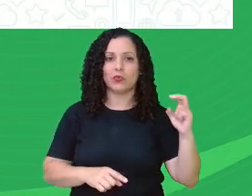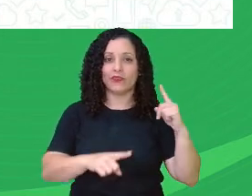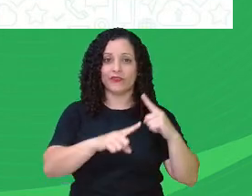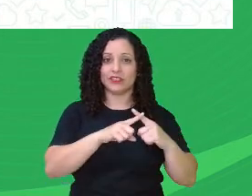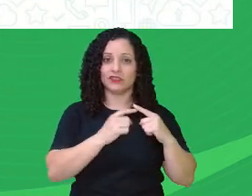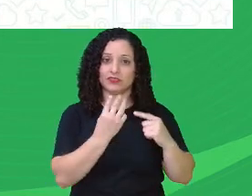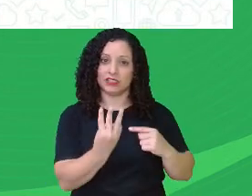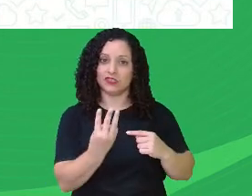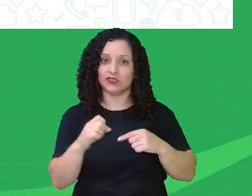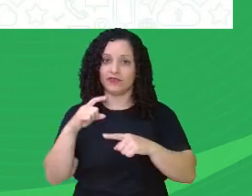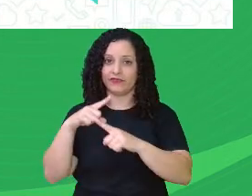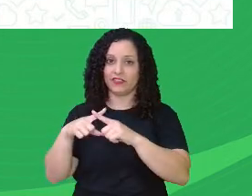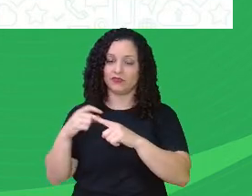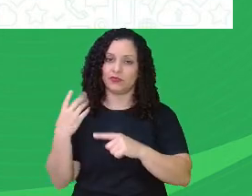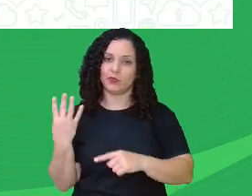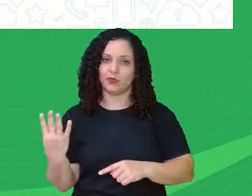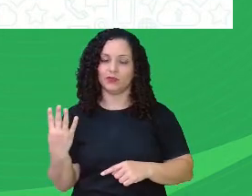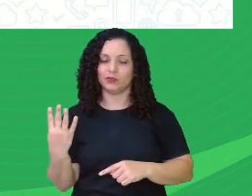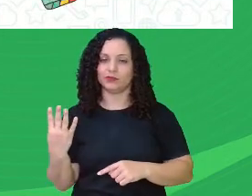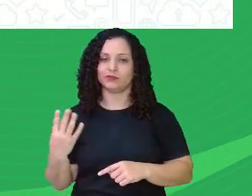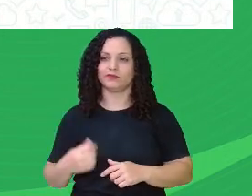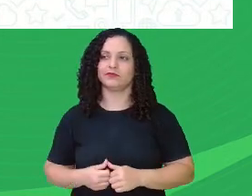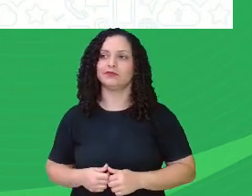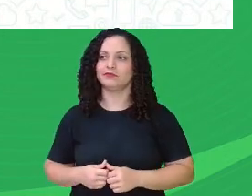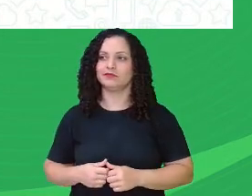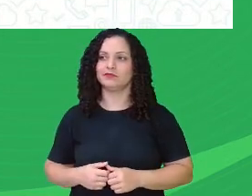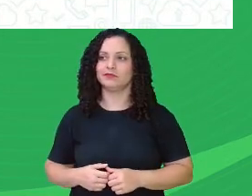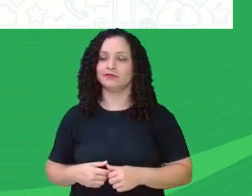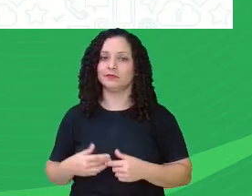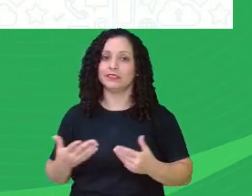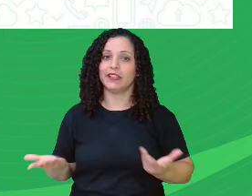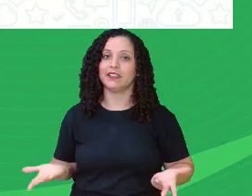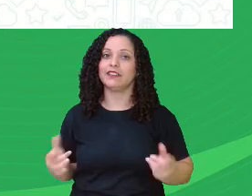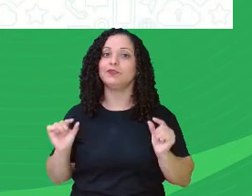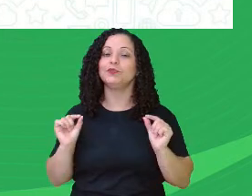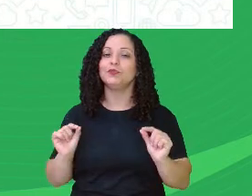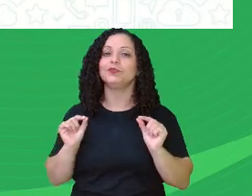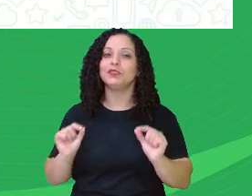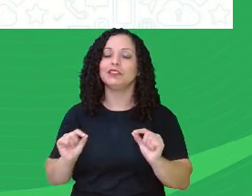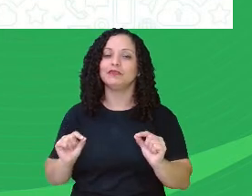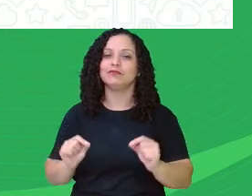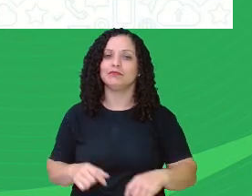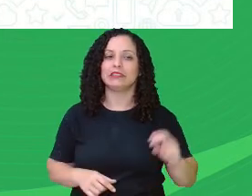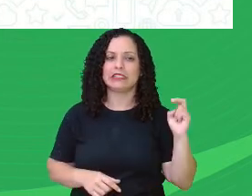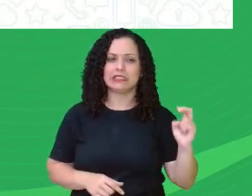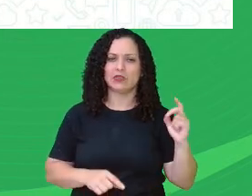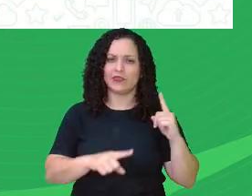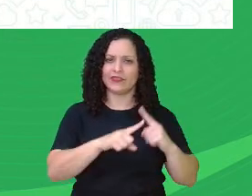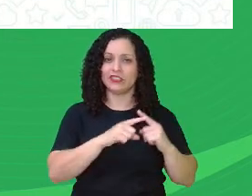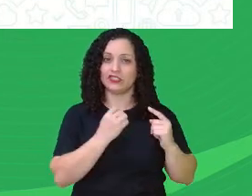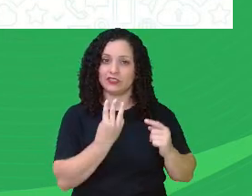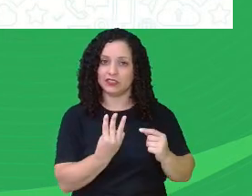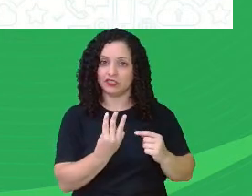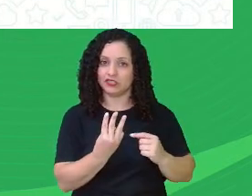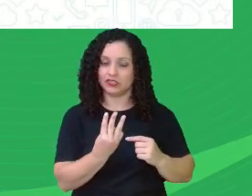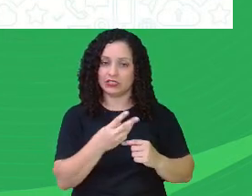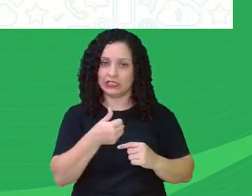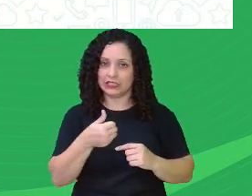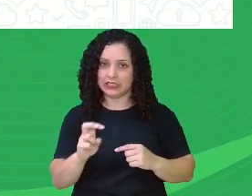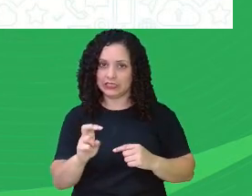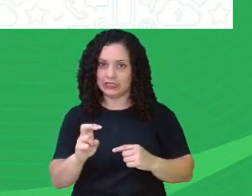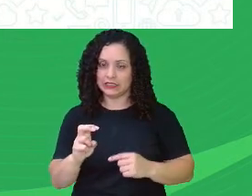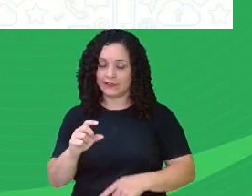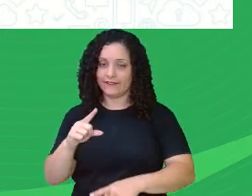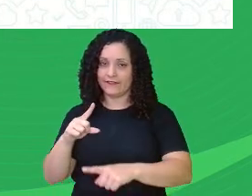4. E aí o volume, eu vou ter aí, ó, 5 vezes 3 vezes 4, 5 vezes 3, 15. E